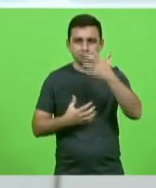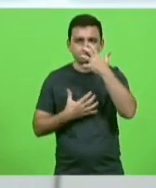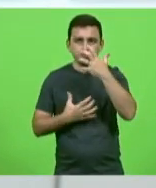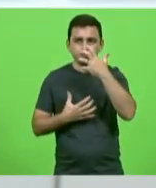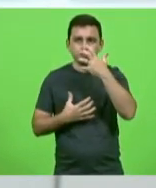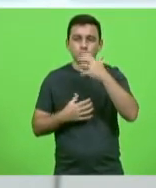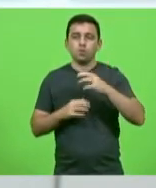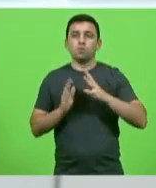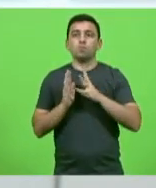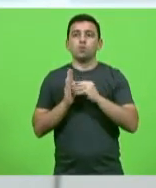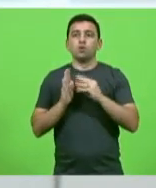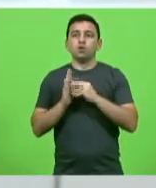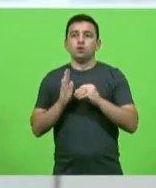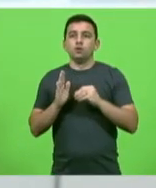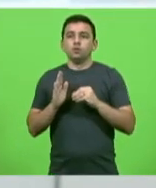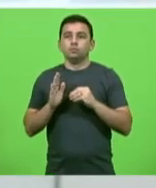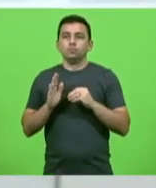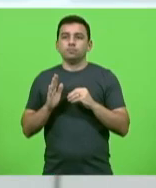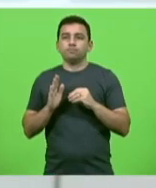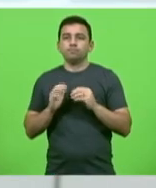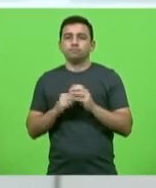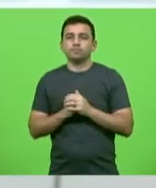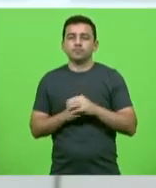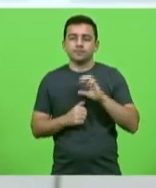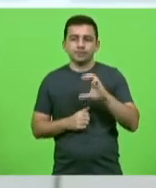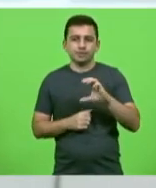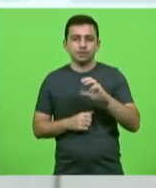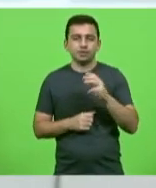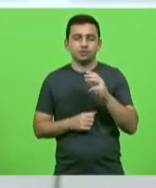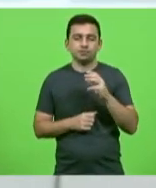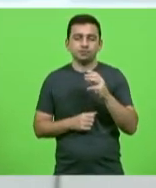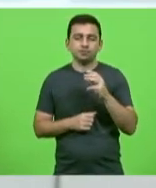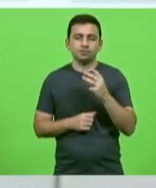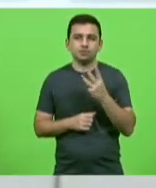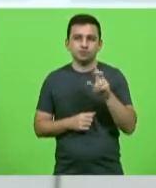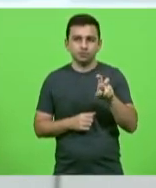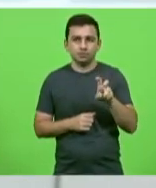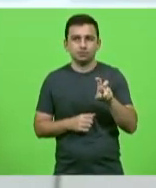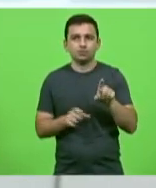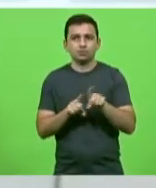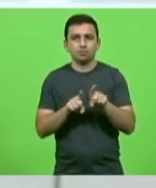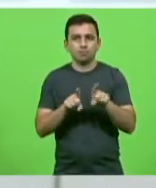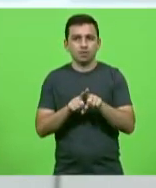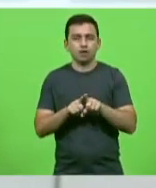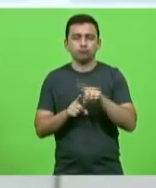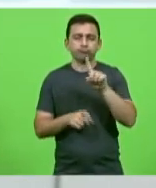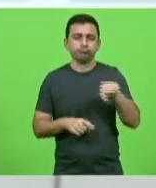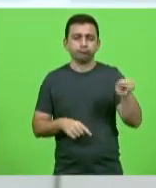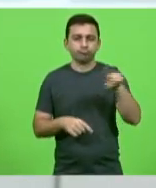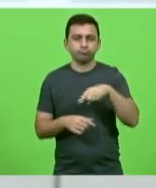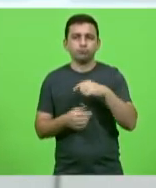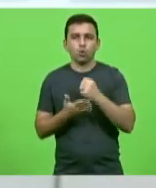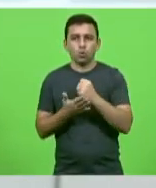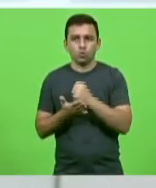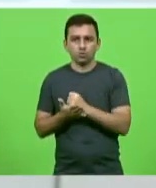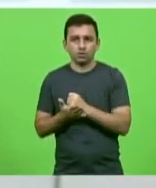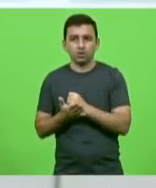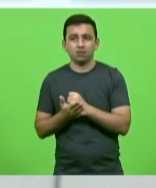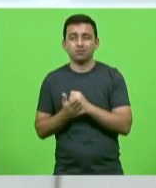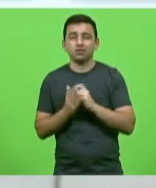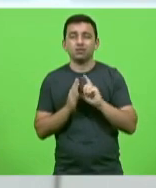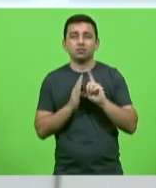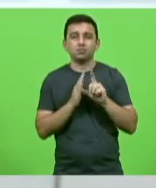modelo medicao 135 e o rompimento contratual sucederam